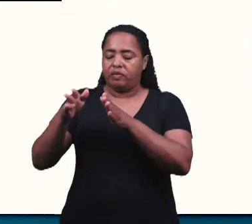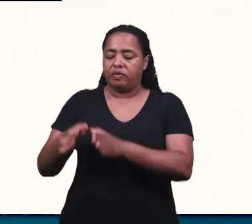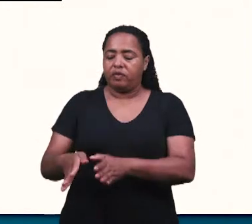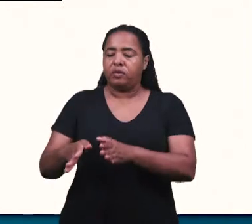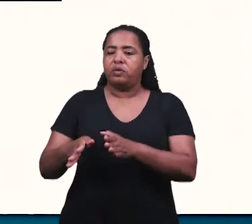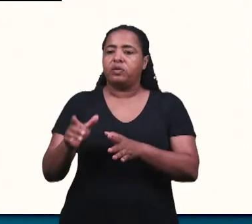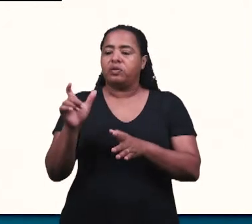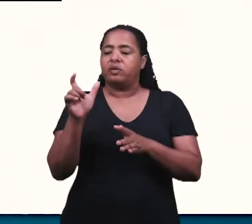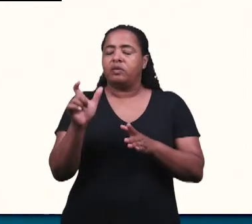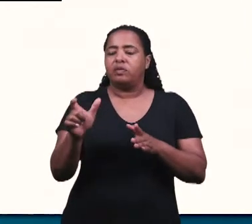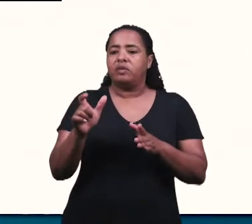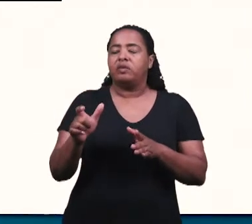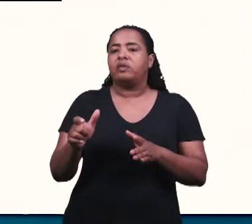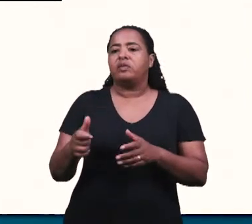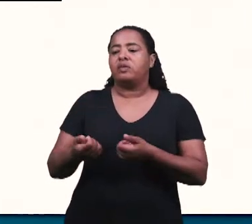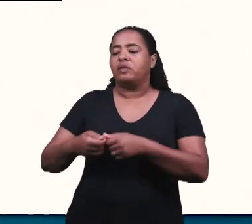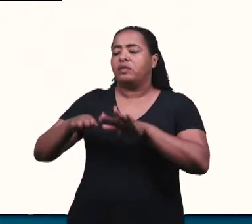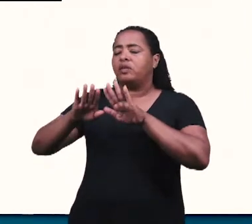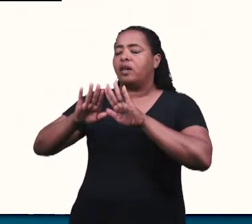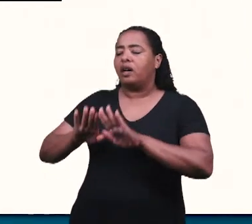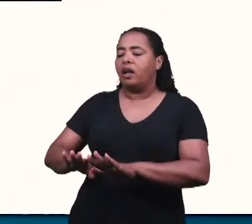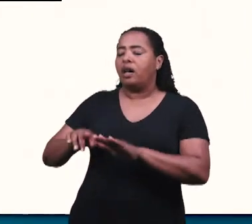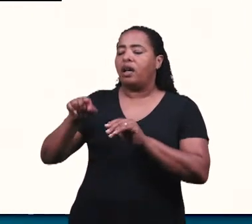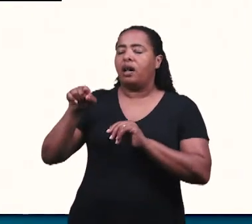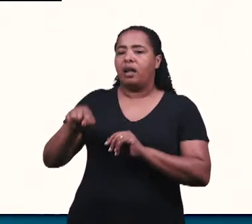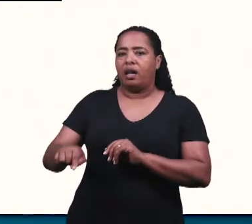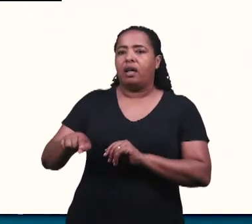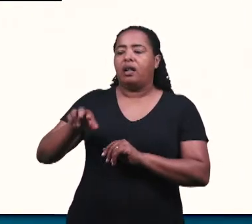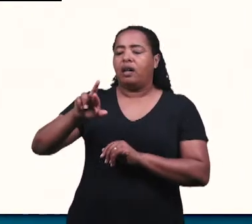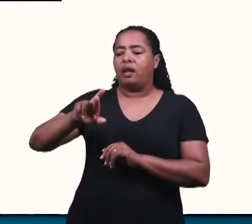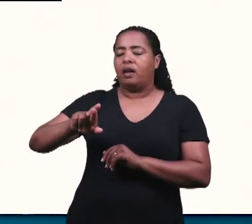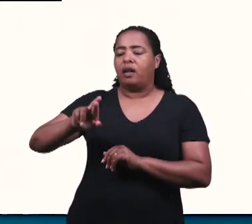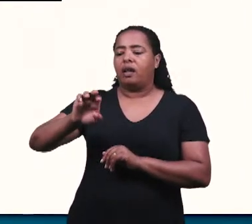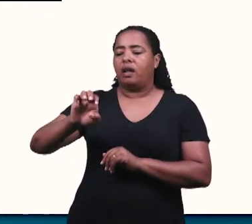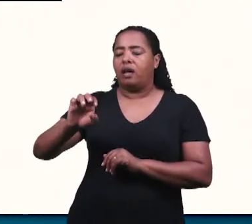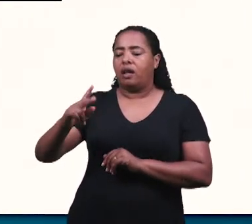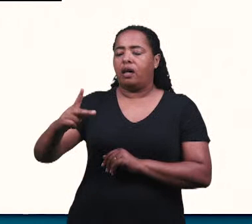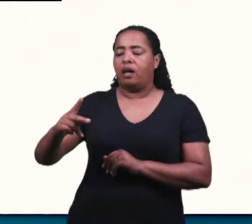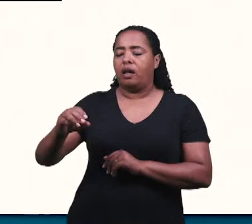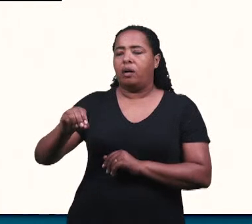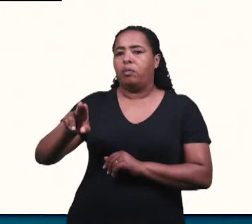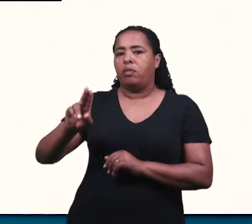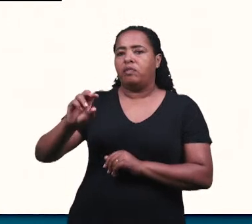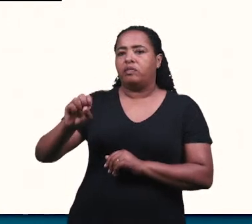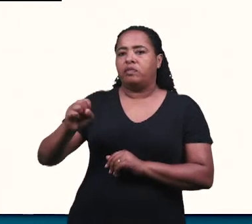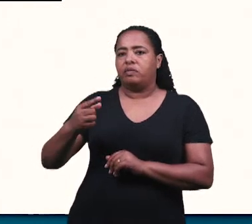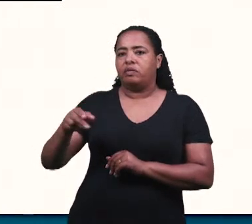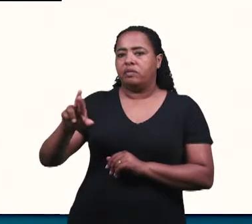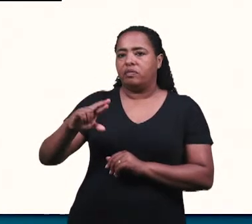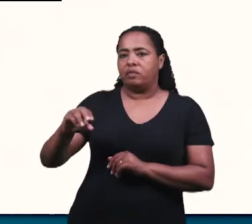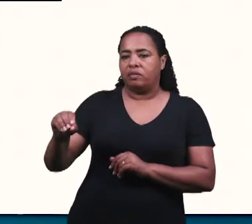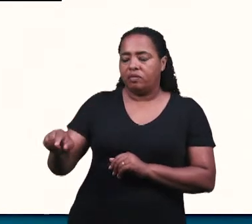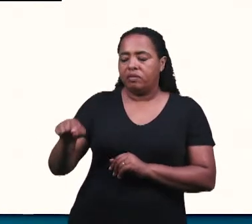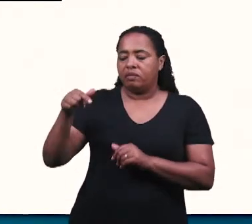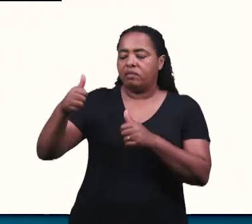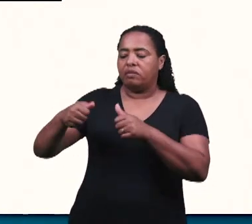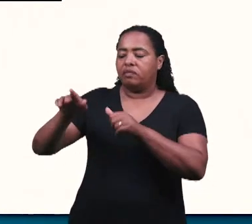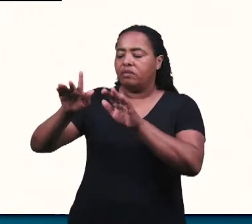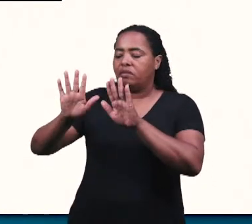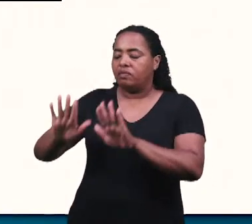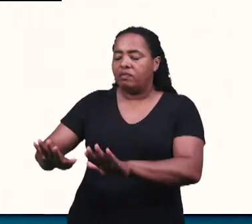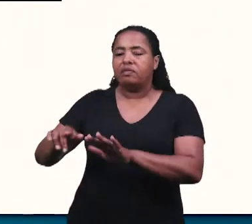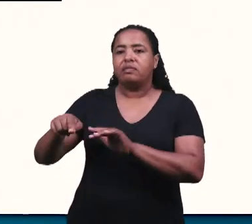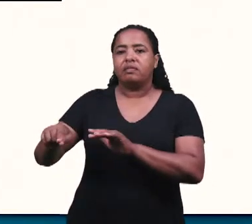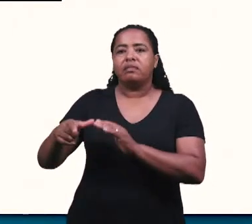expressão e pousaram ali, ou seja, no Jordão, antes que passassem? Esta pergunta nós